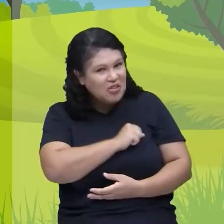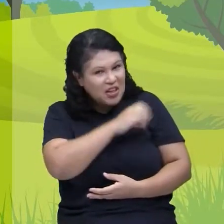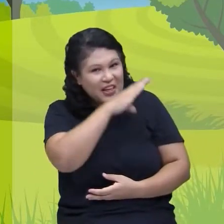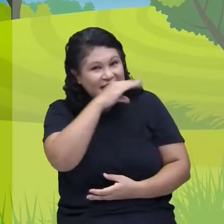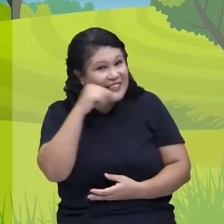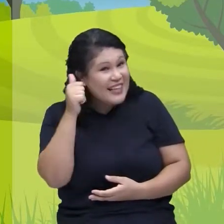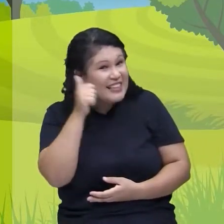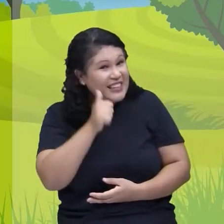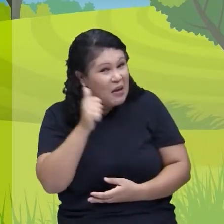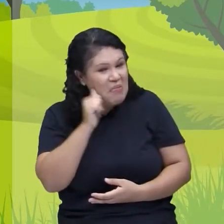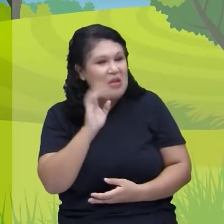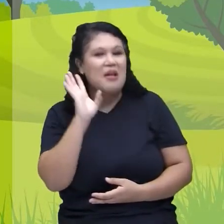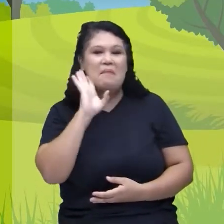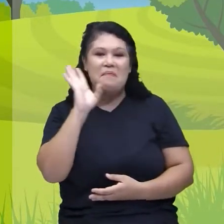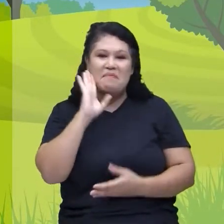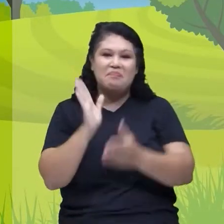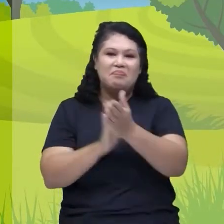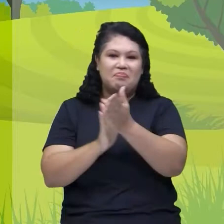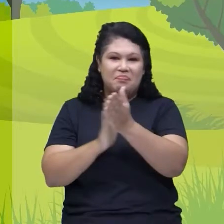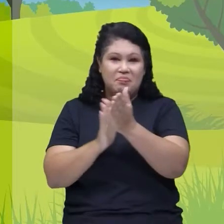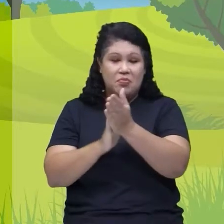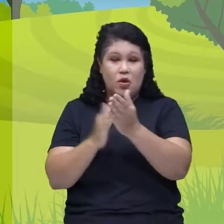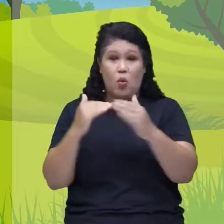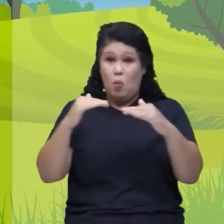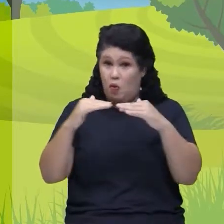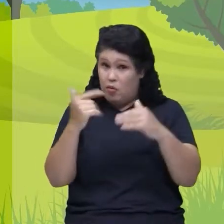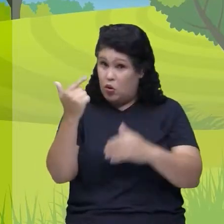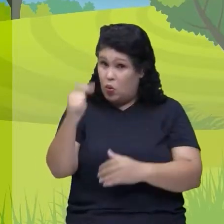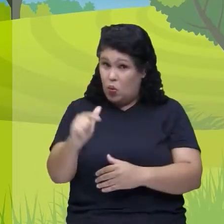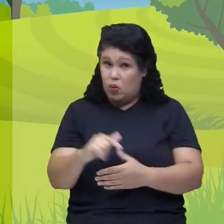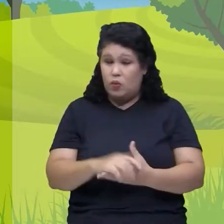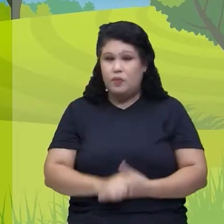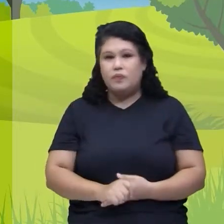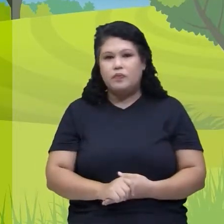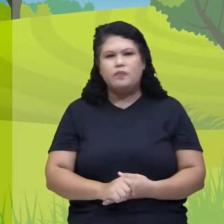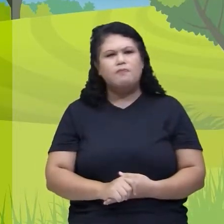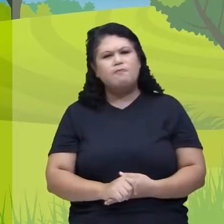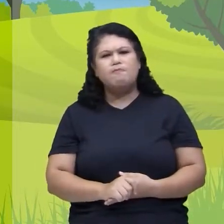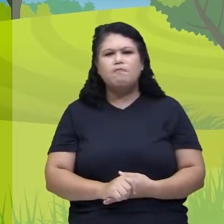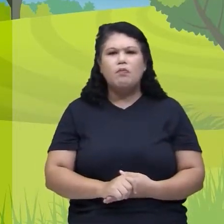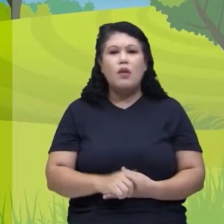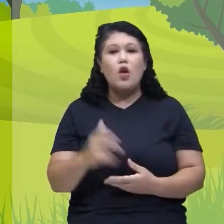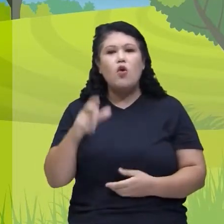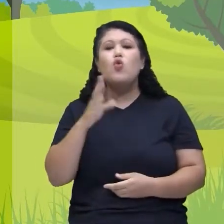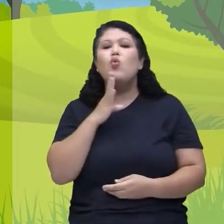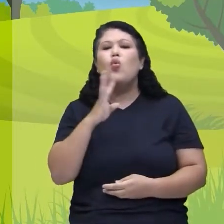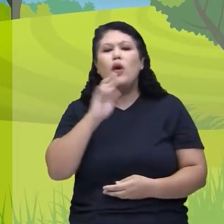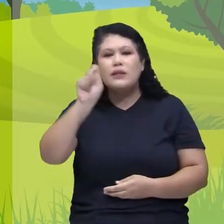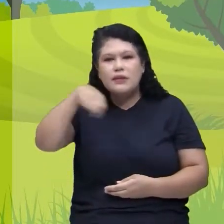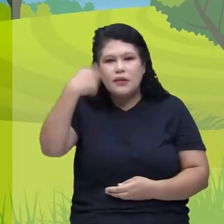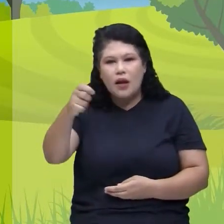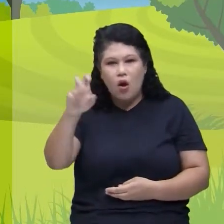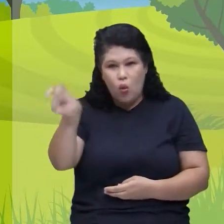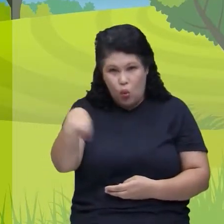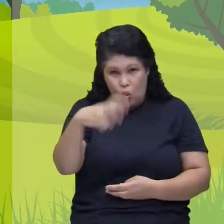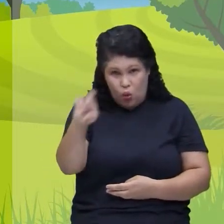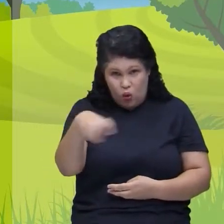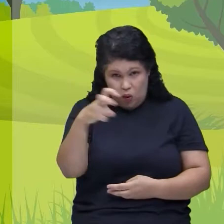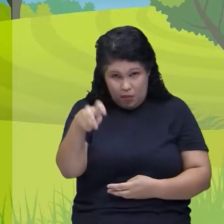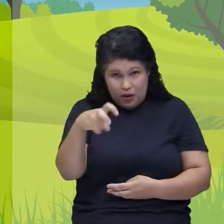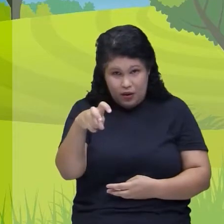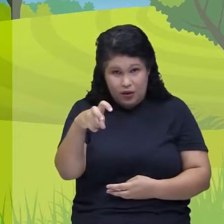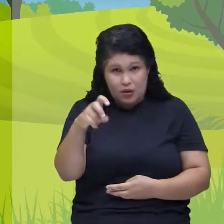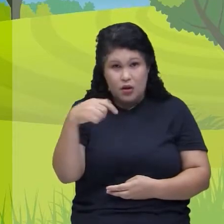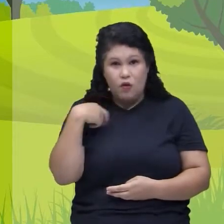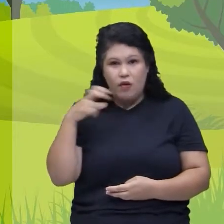fizeram muito legal. Quero ver outros movimentos, hein? Vamos lá. A cobra que anda em zigue-zague. Então, quando eu falar cobra, você